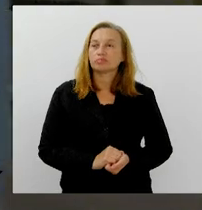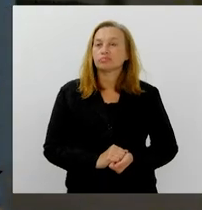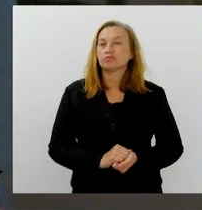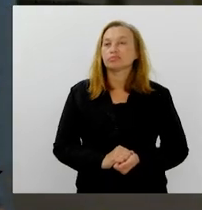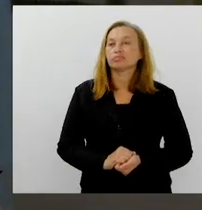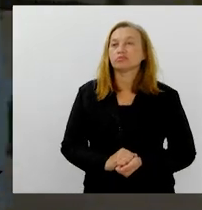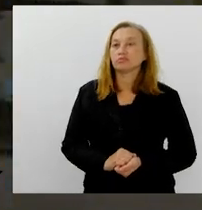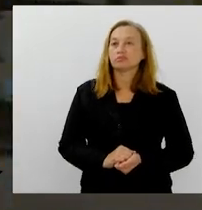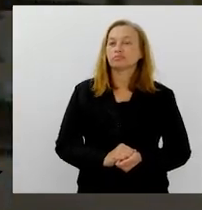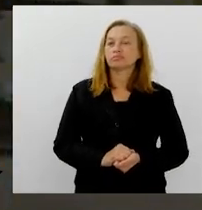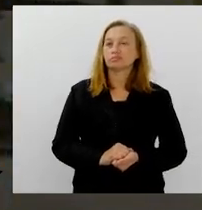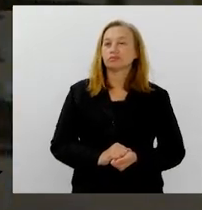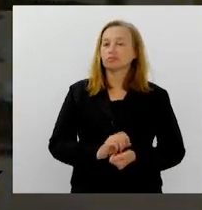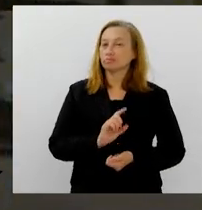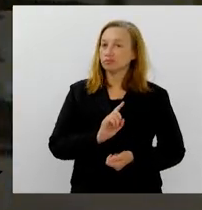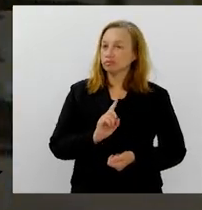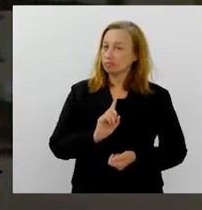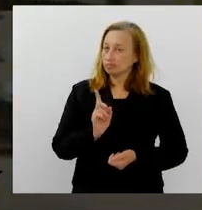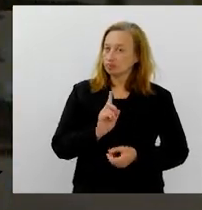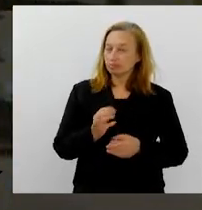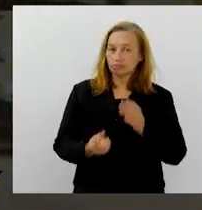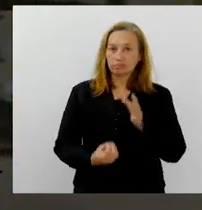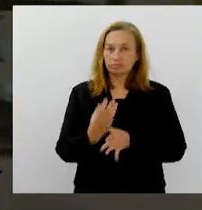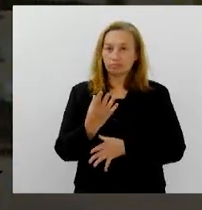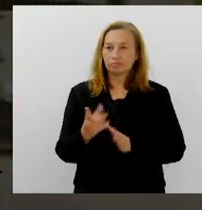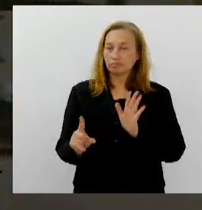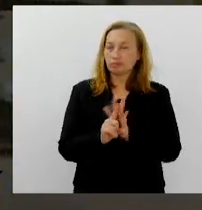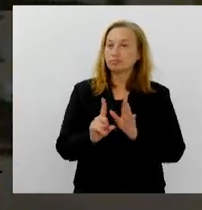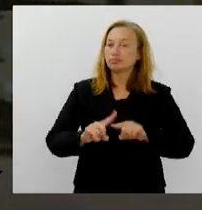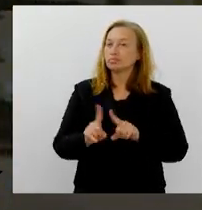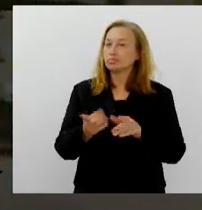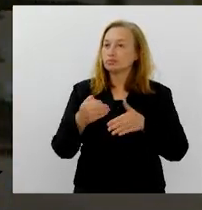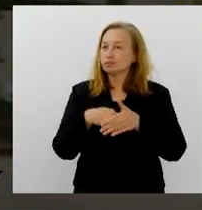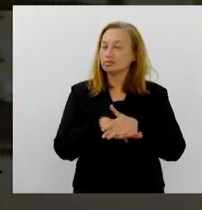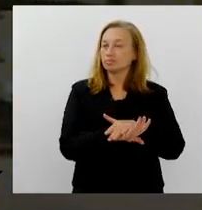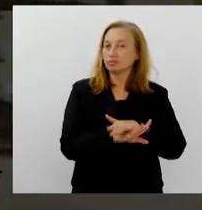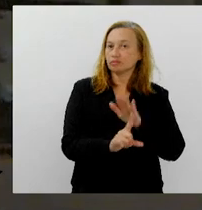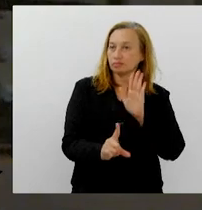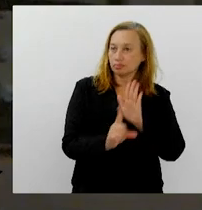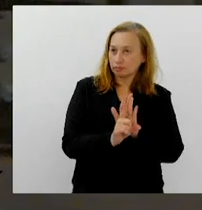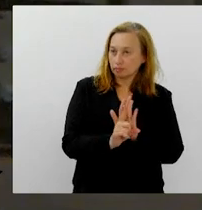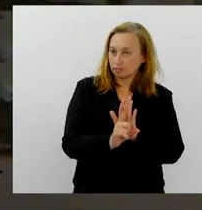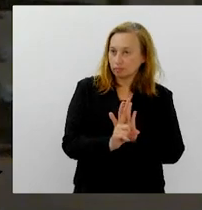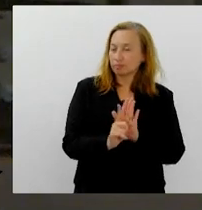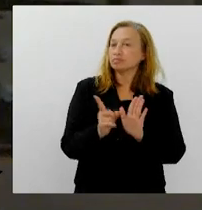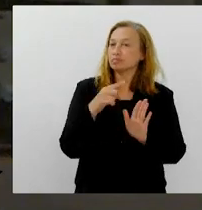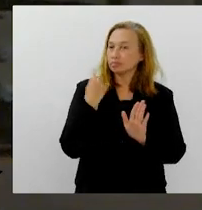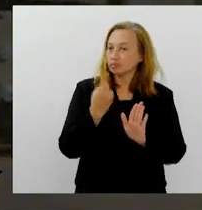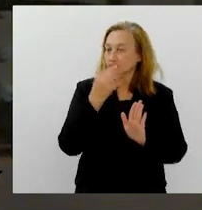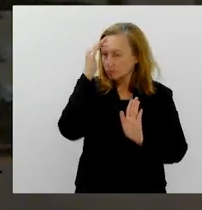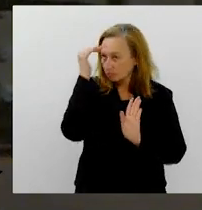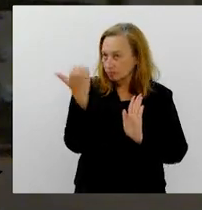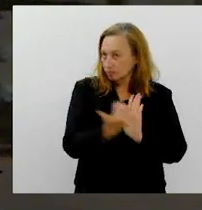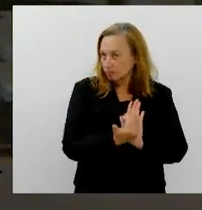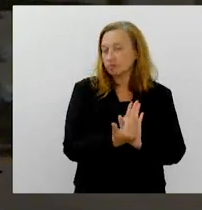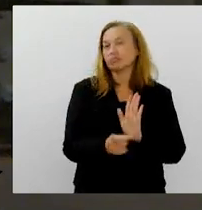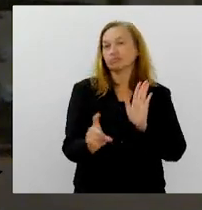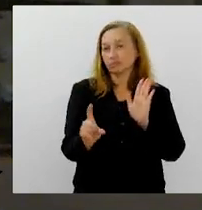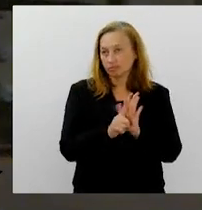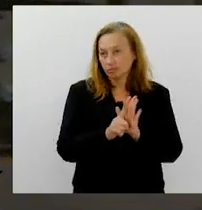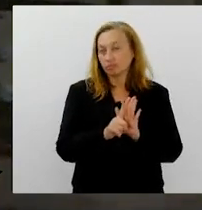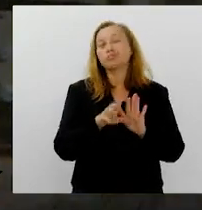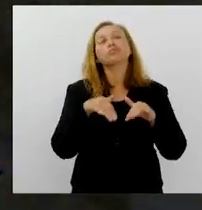fazemos as leis, mas nós somos aqueles que guardamos as leis e nós somos aqueles que cumprimos as leis.